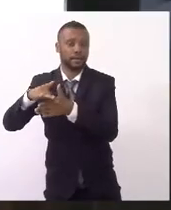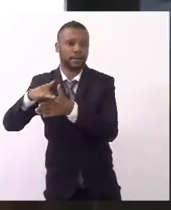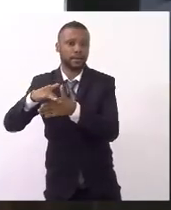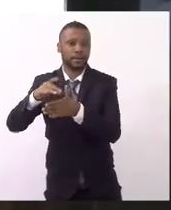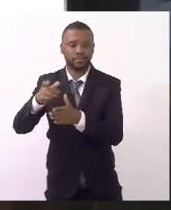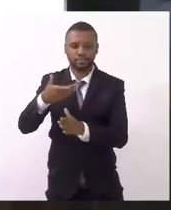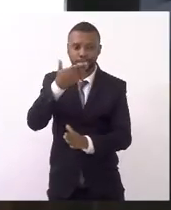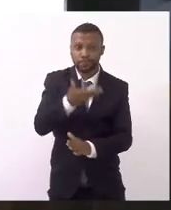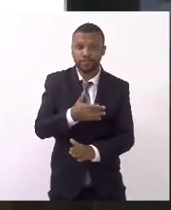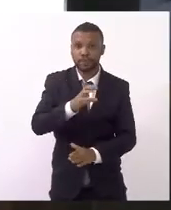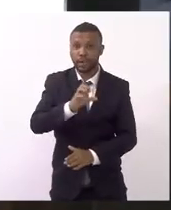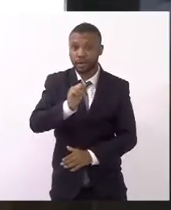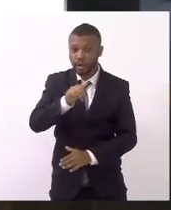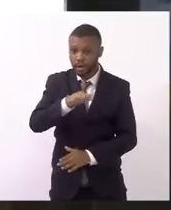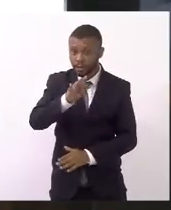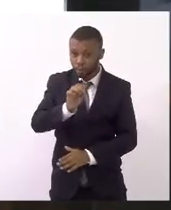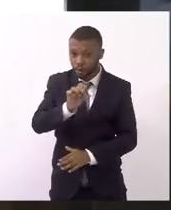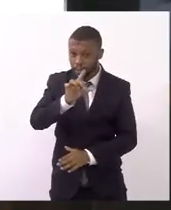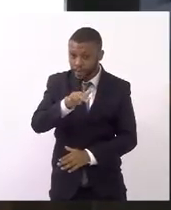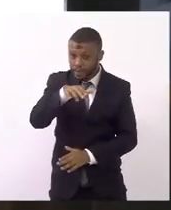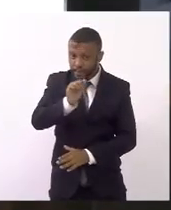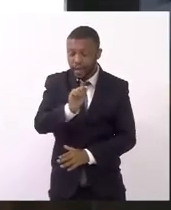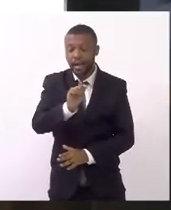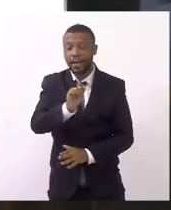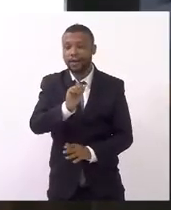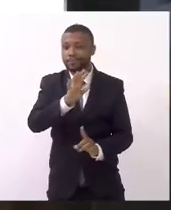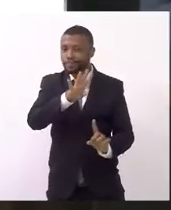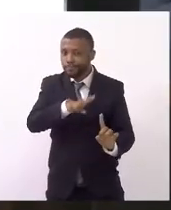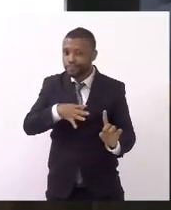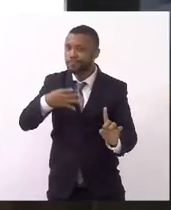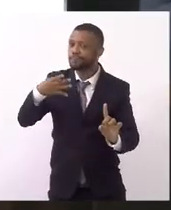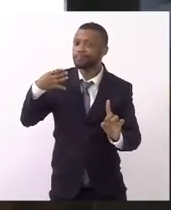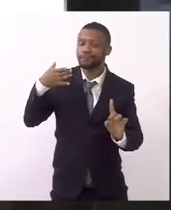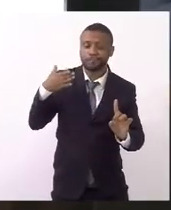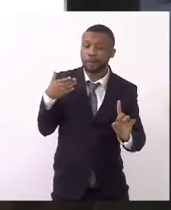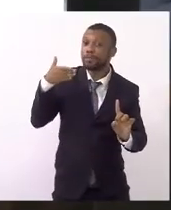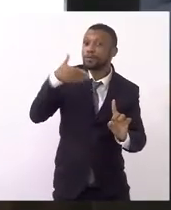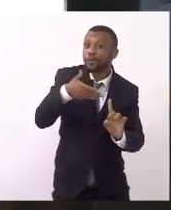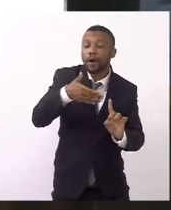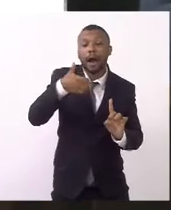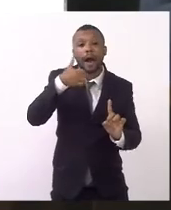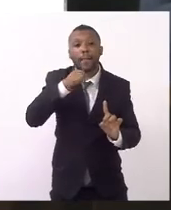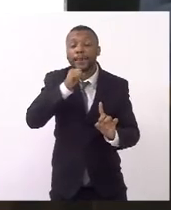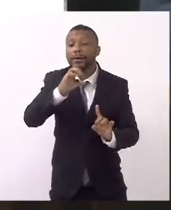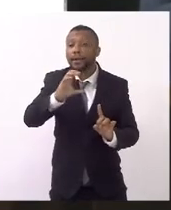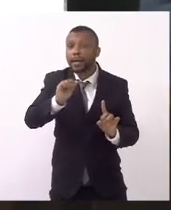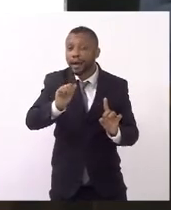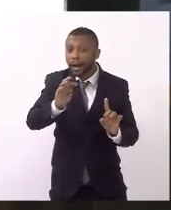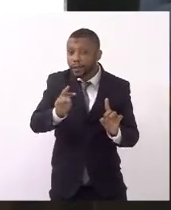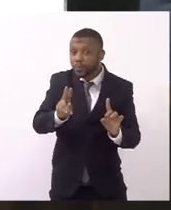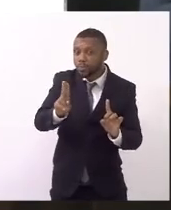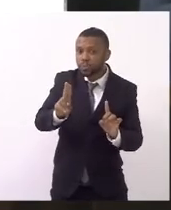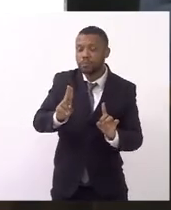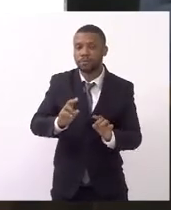Campolina Garcia Pacheco mais conhecida como mãe gato